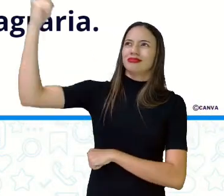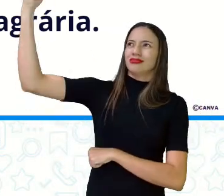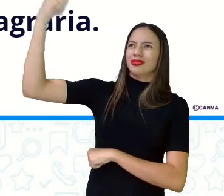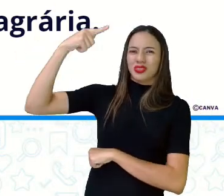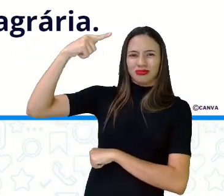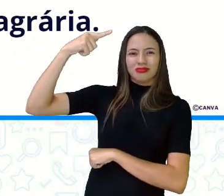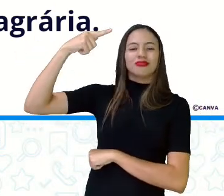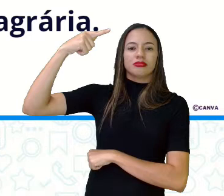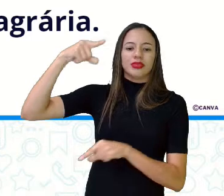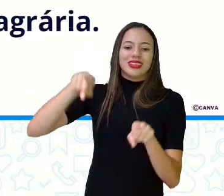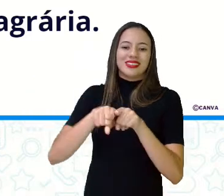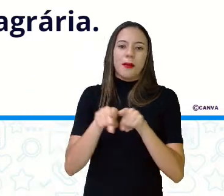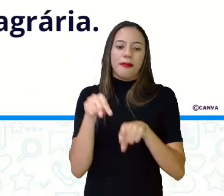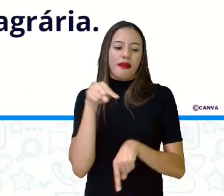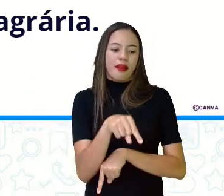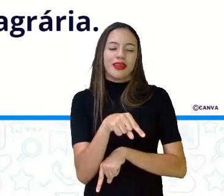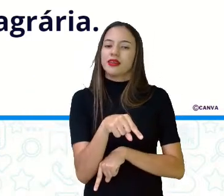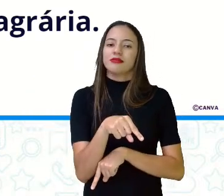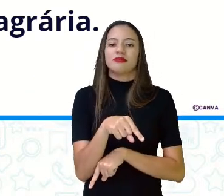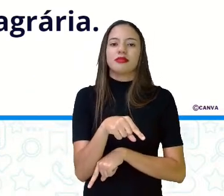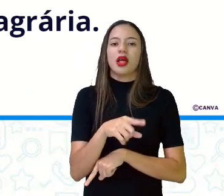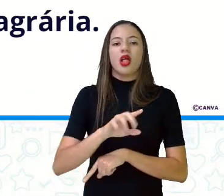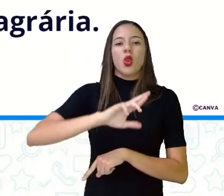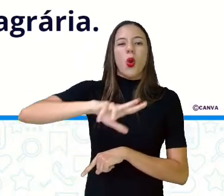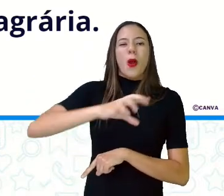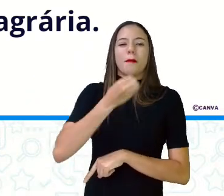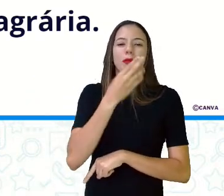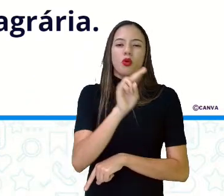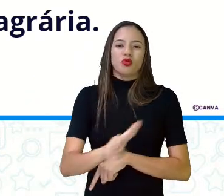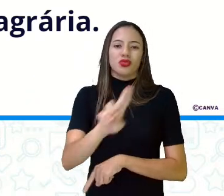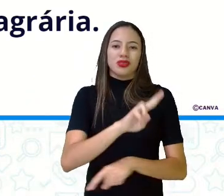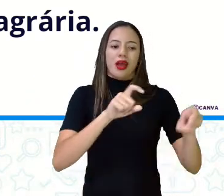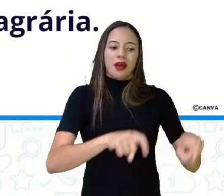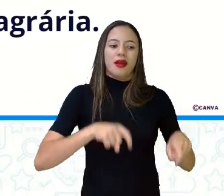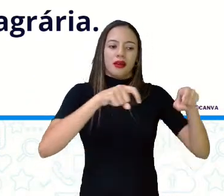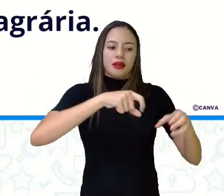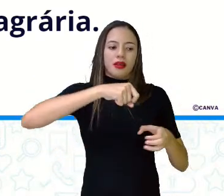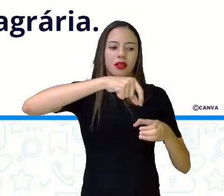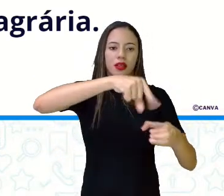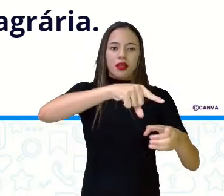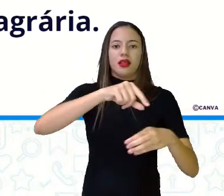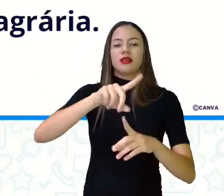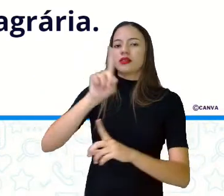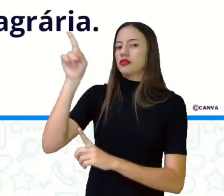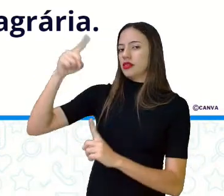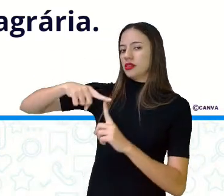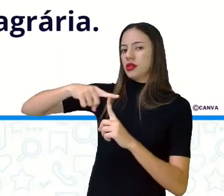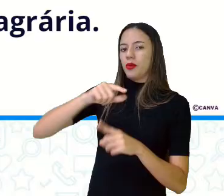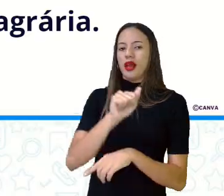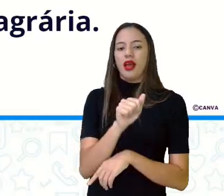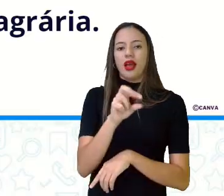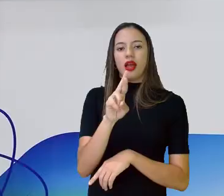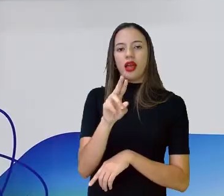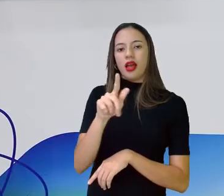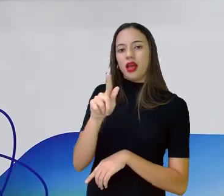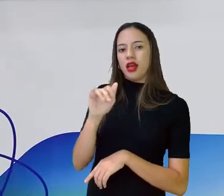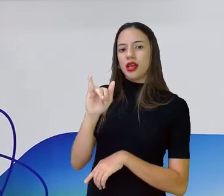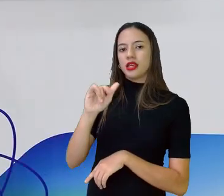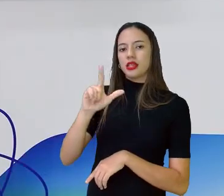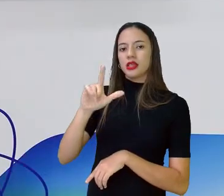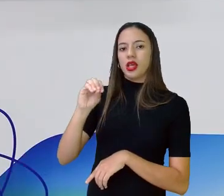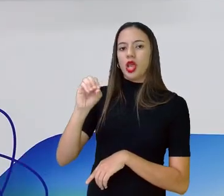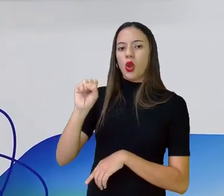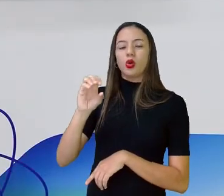também para a prática agrária. Esse argiloso é o solo que as pessoas utilizam, coloquei o exemplo, para construir, né,